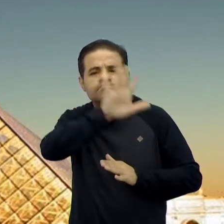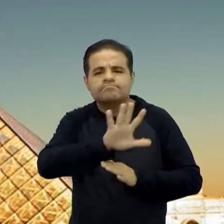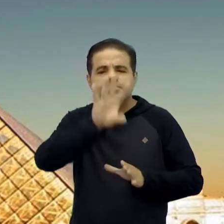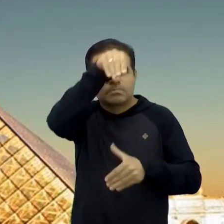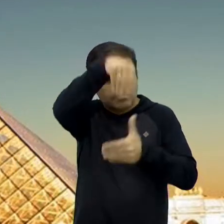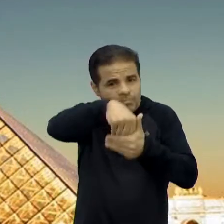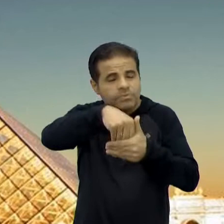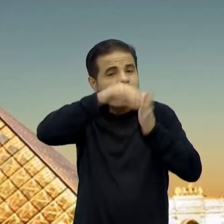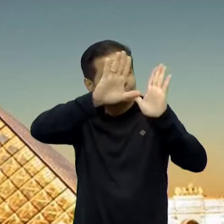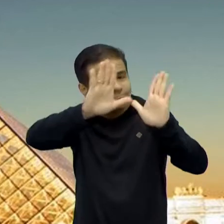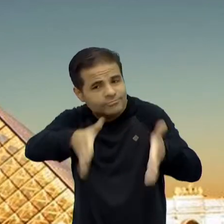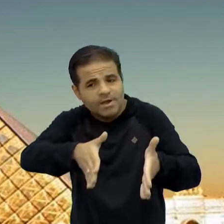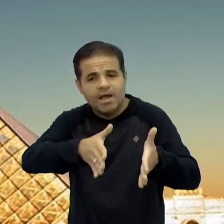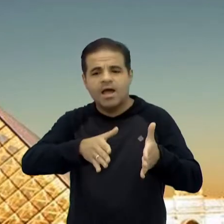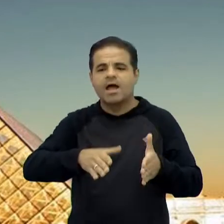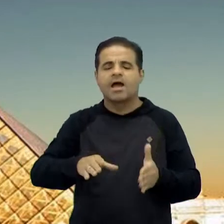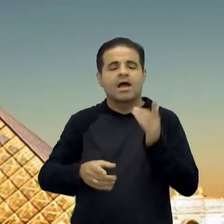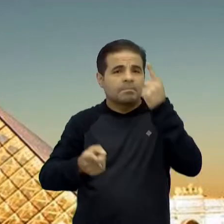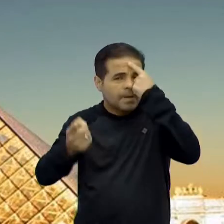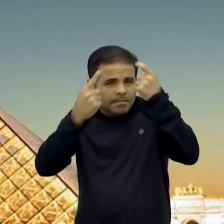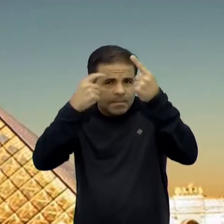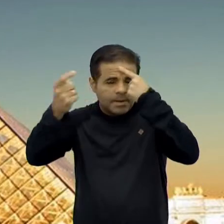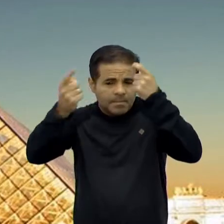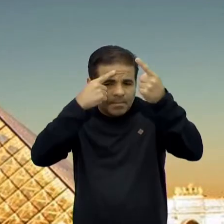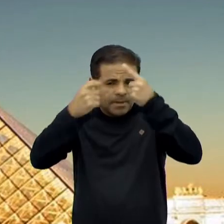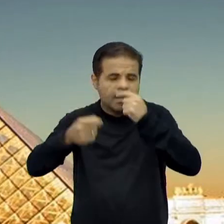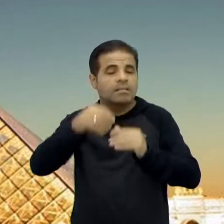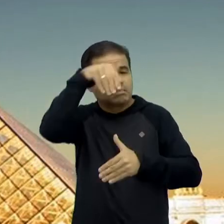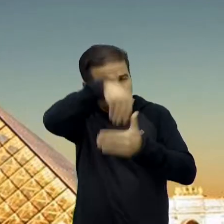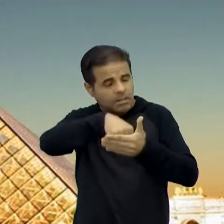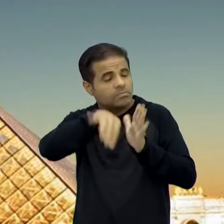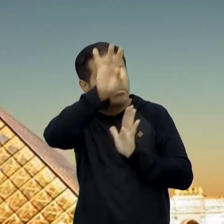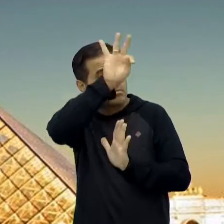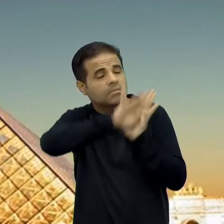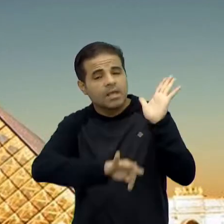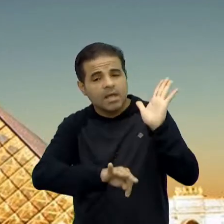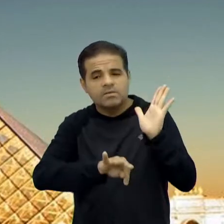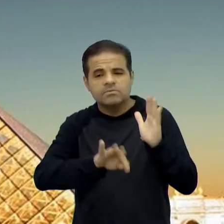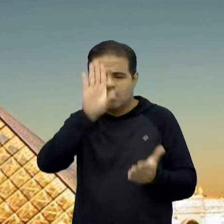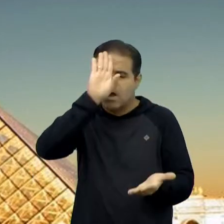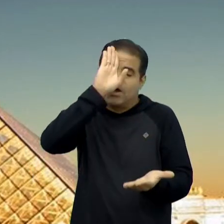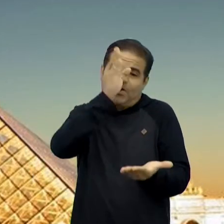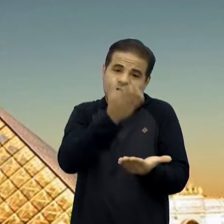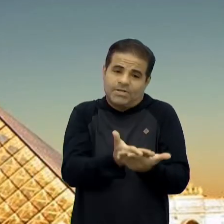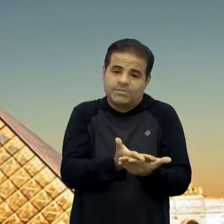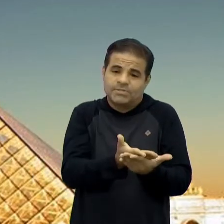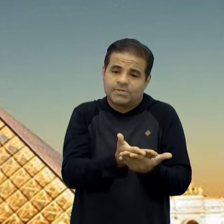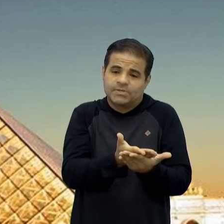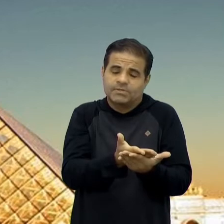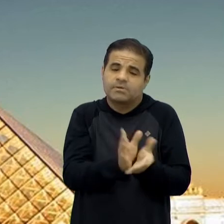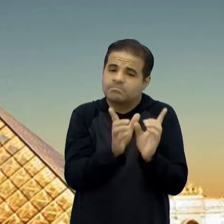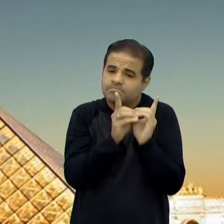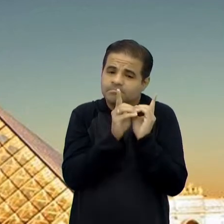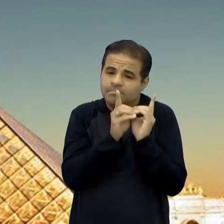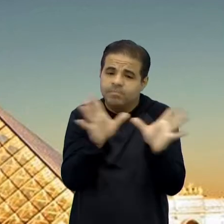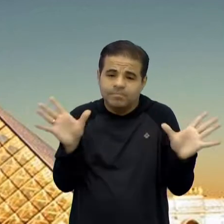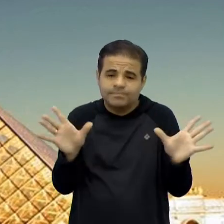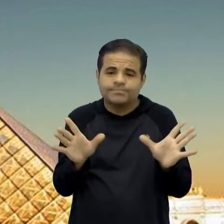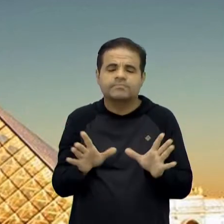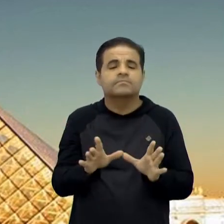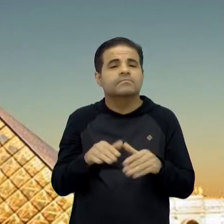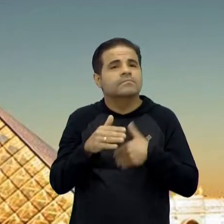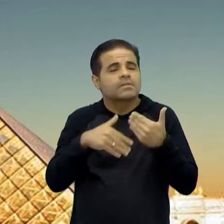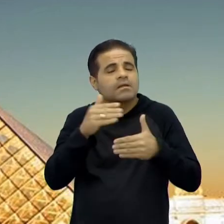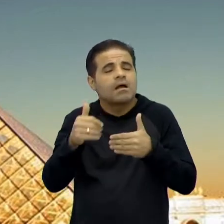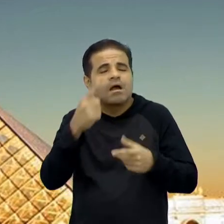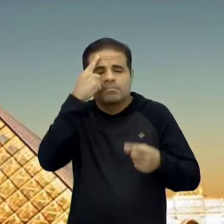lá estática. Então, a criatividade está no texto. Então, eu acredito mesmo que o meme, ele democratiza o humor,